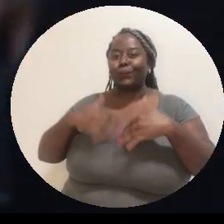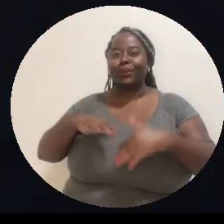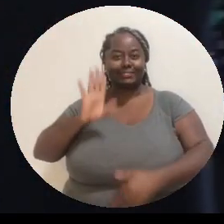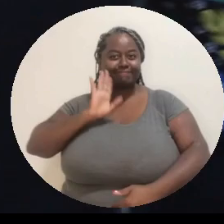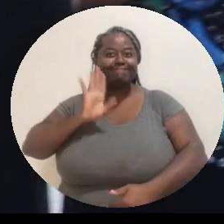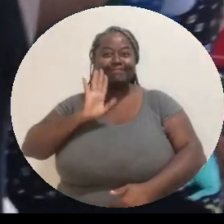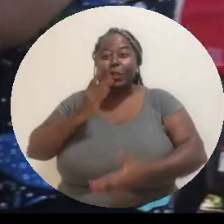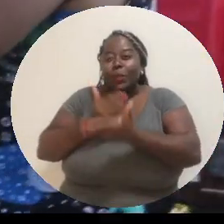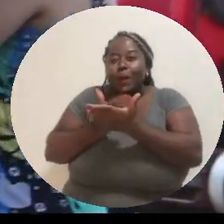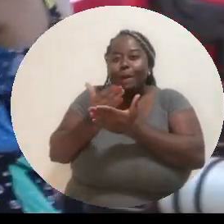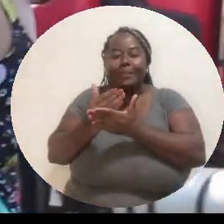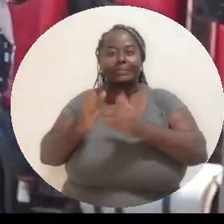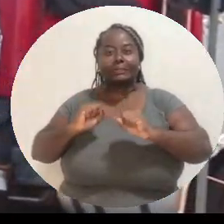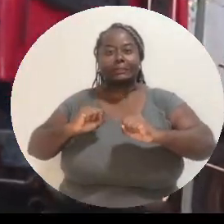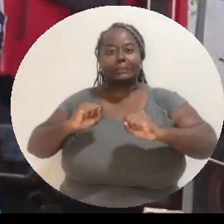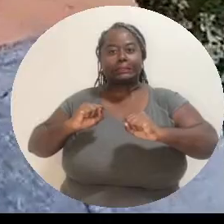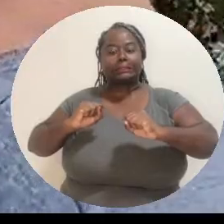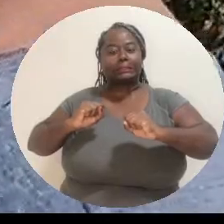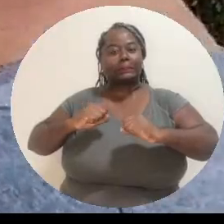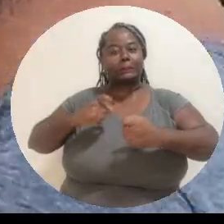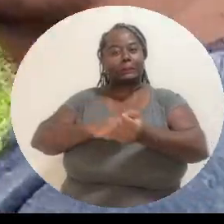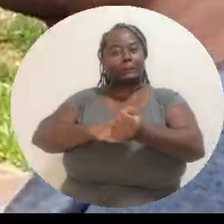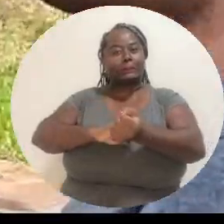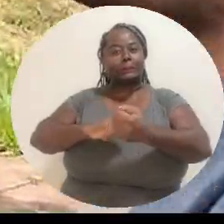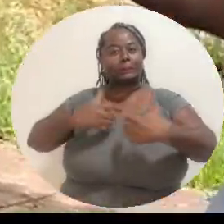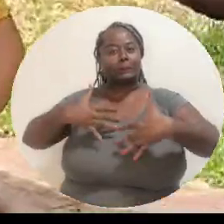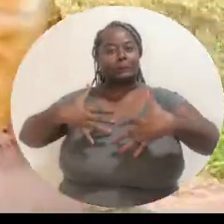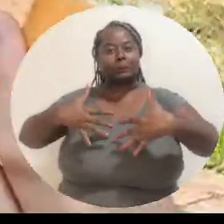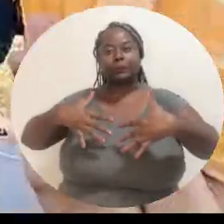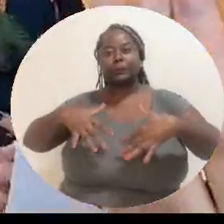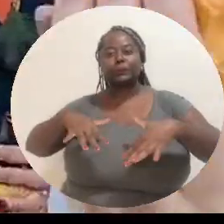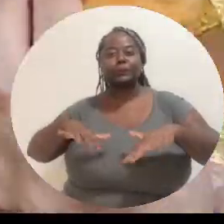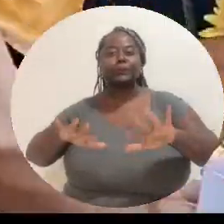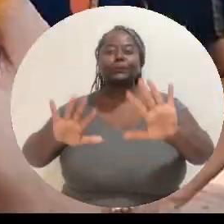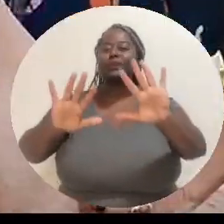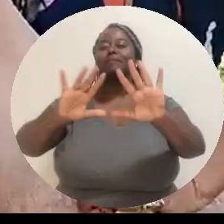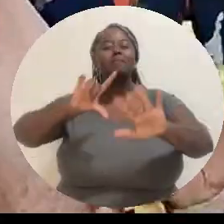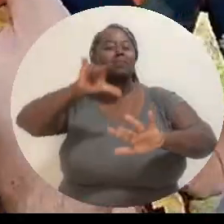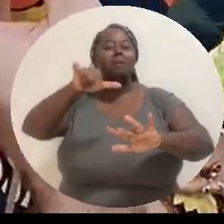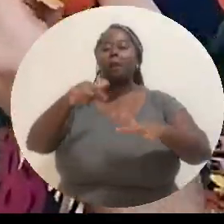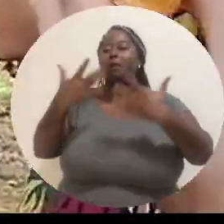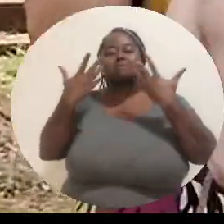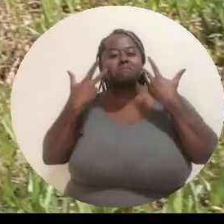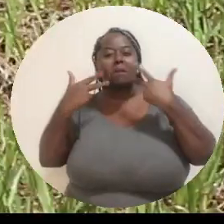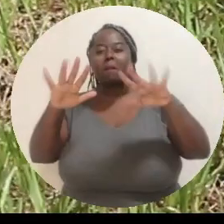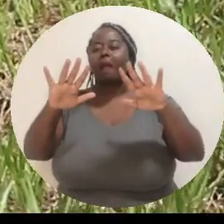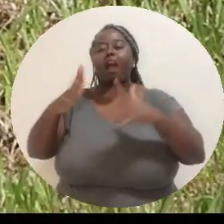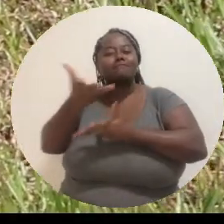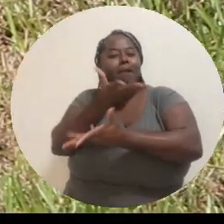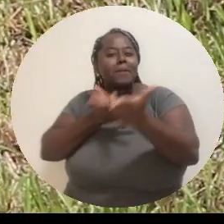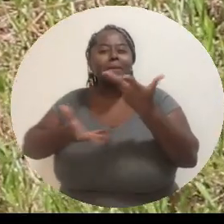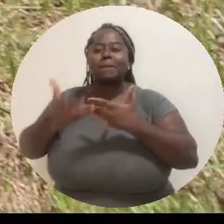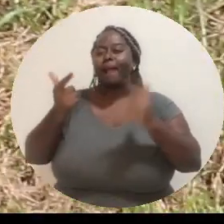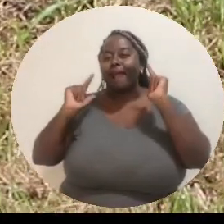tensão do começo, que tava todo mundo ali engessado, meio duro, meio nervoso, sumiu. No fim das gravações tava todo mundo de boa, super envolvido, se